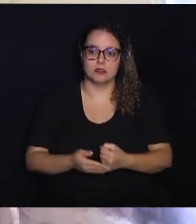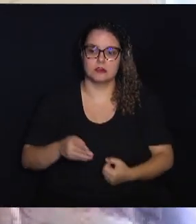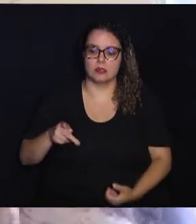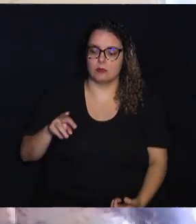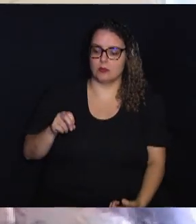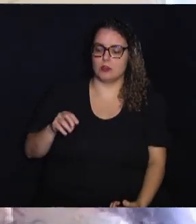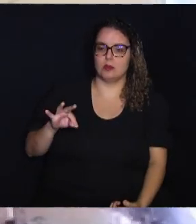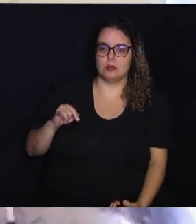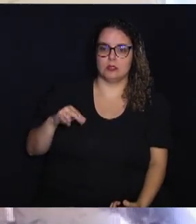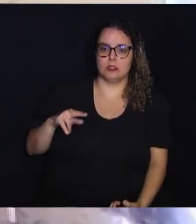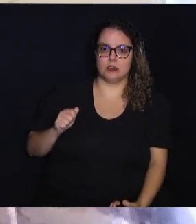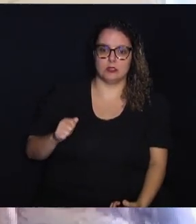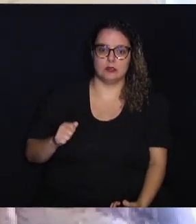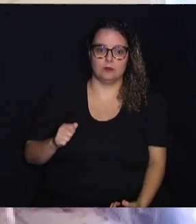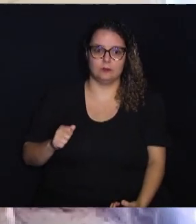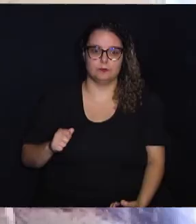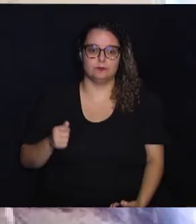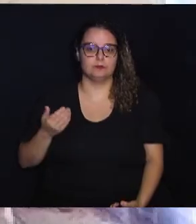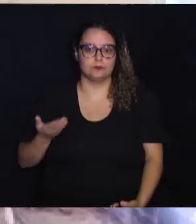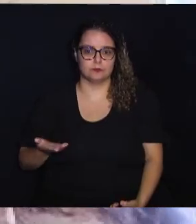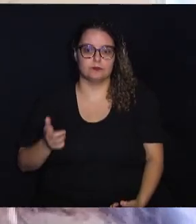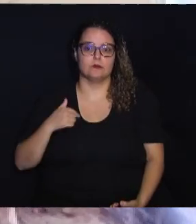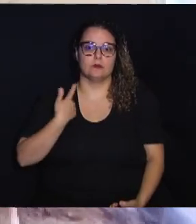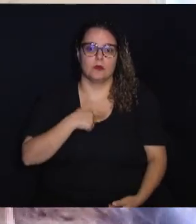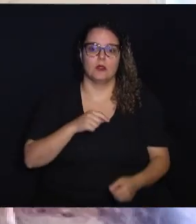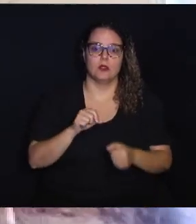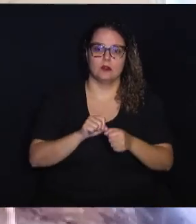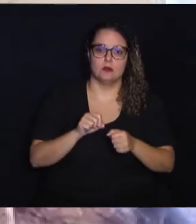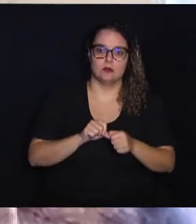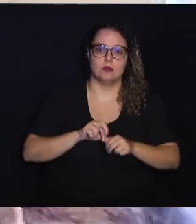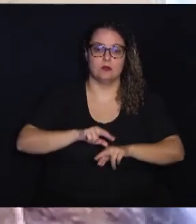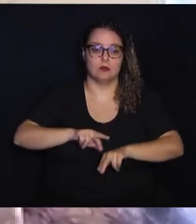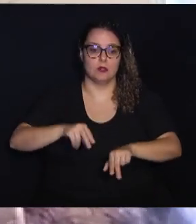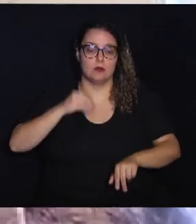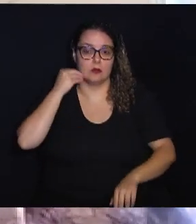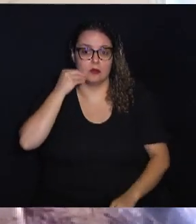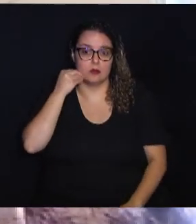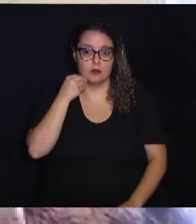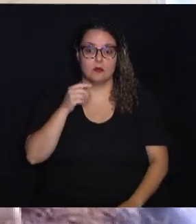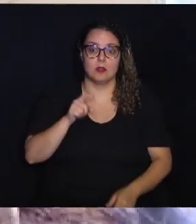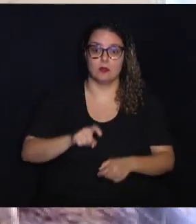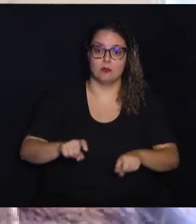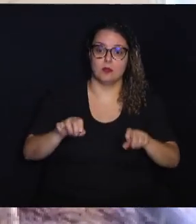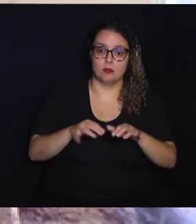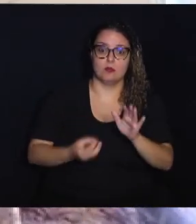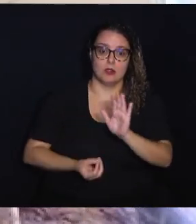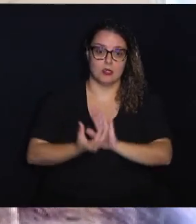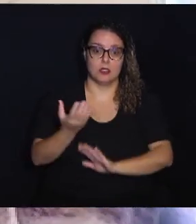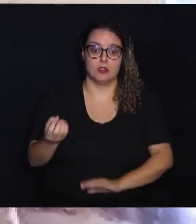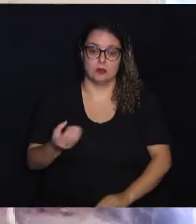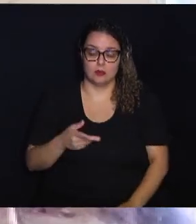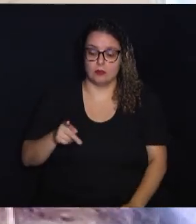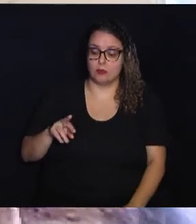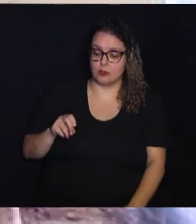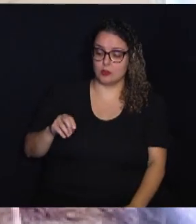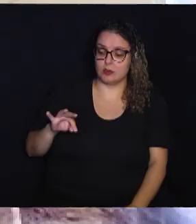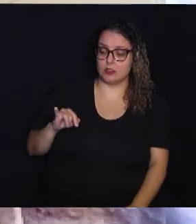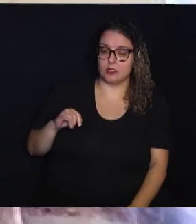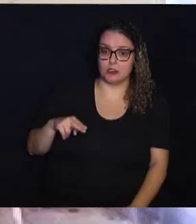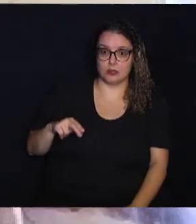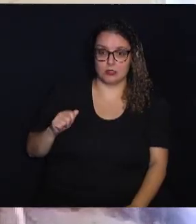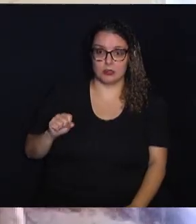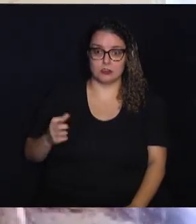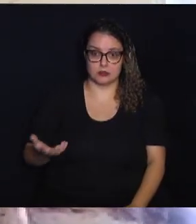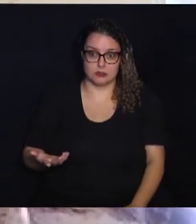havia sido já reportada, nós fizemos diversos experimentos computacionais para criar novas